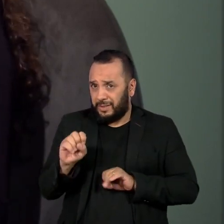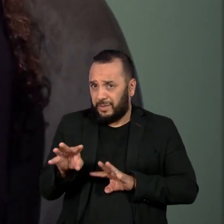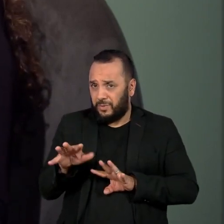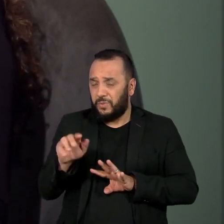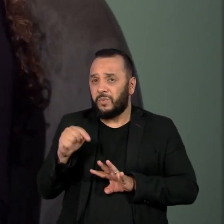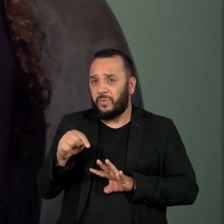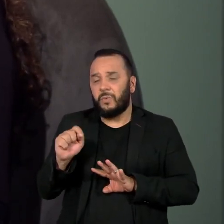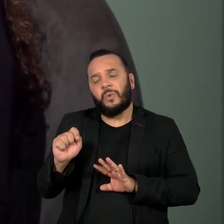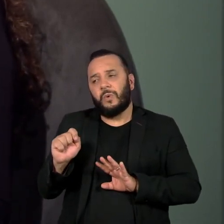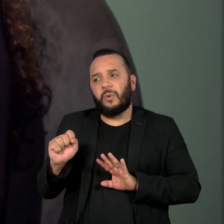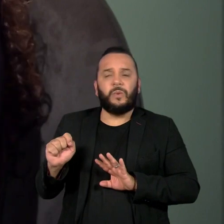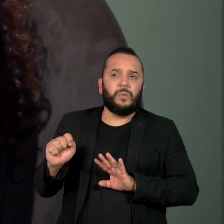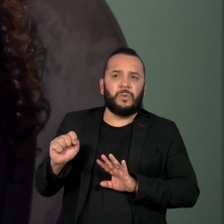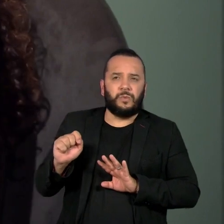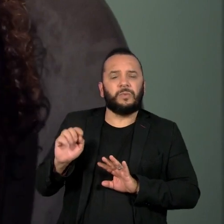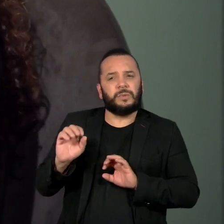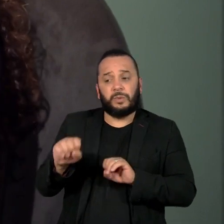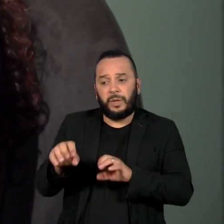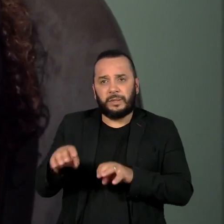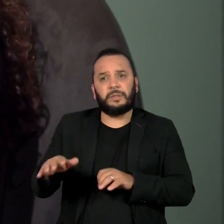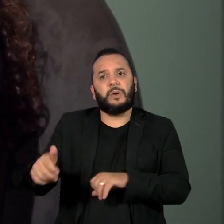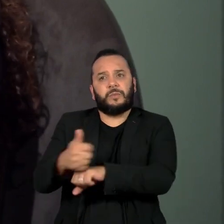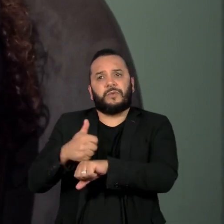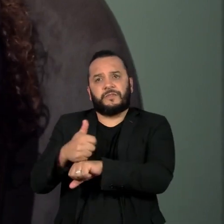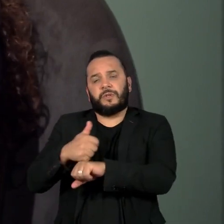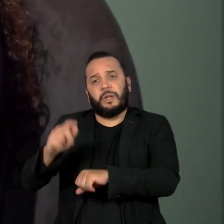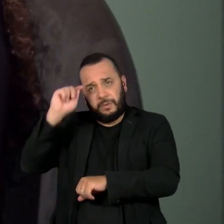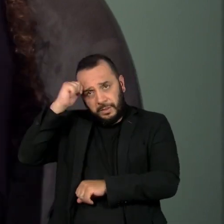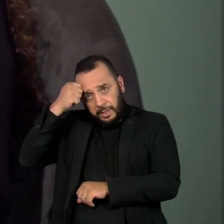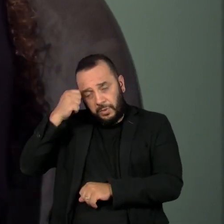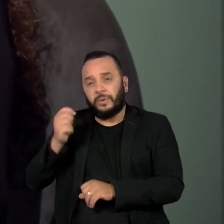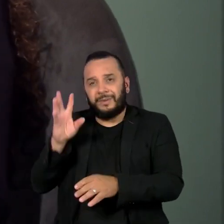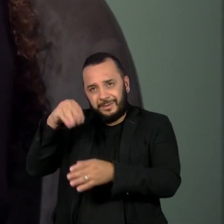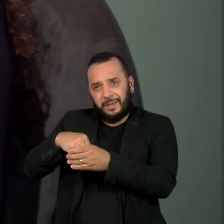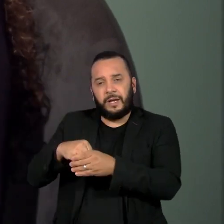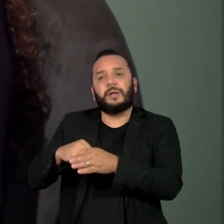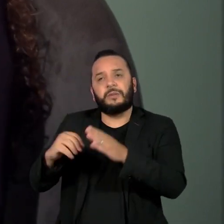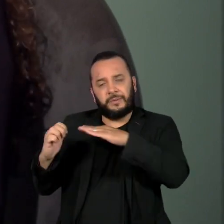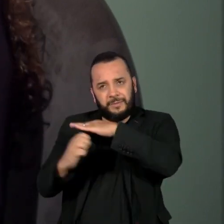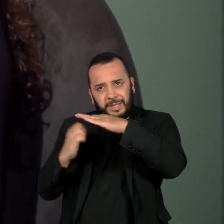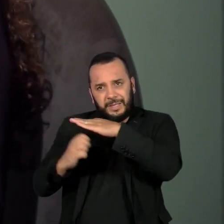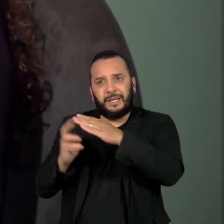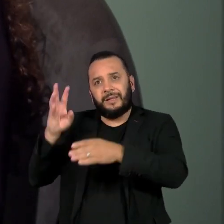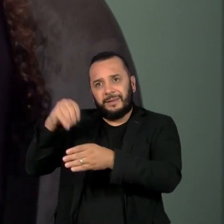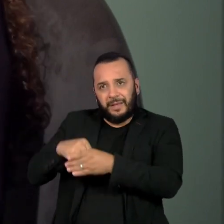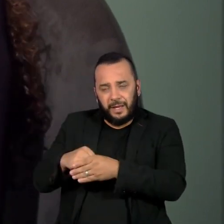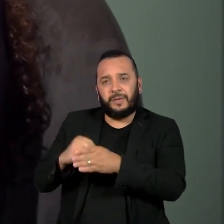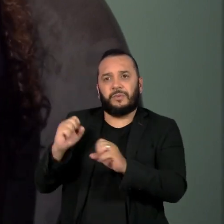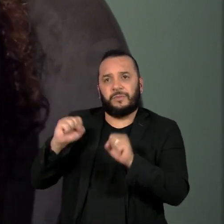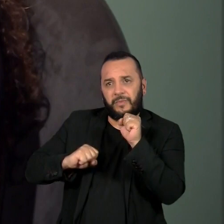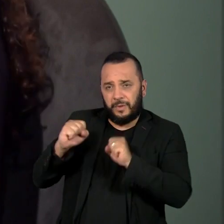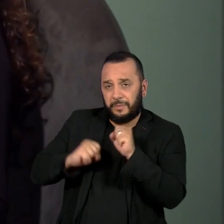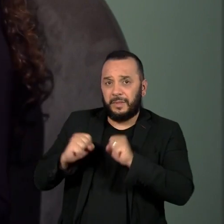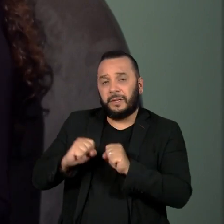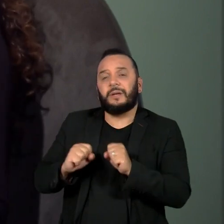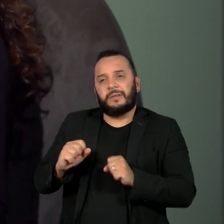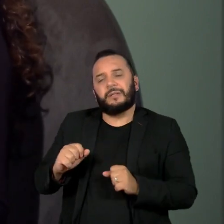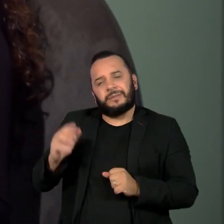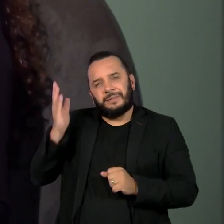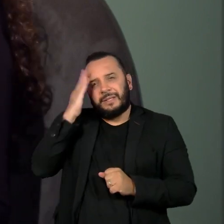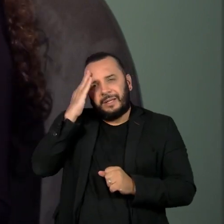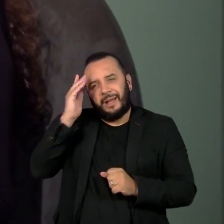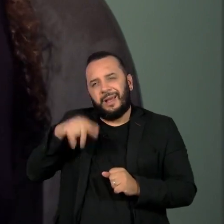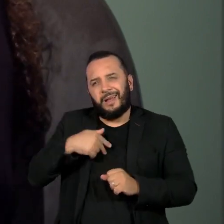afeta os profissionais negros quando eles estão no mercado de trabalho, a gente como negro, a gente já enxerga isso no nosso dia a dia, a gente chama de racismo